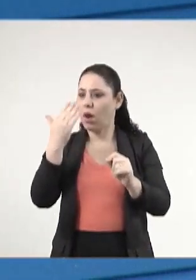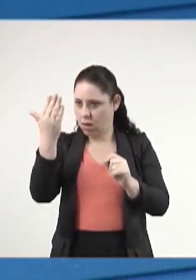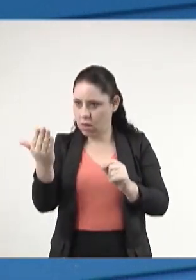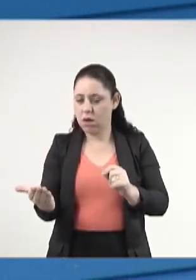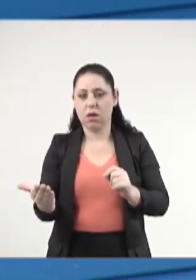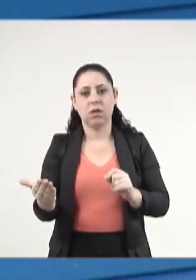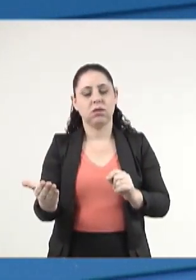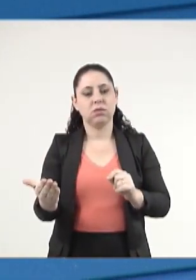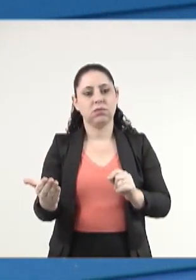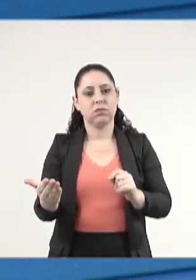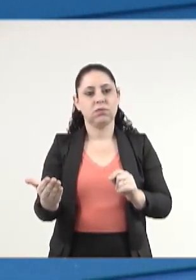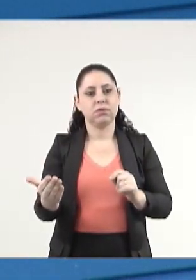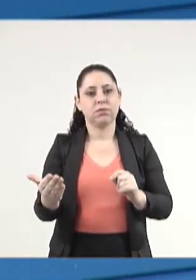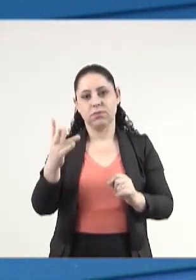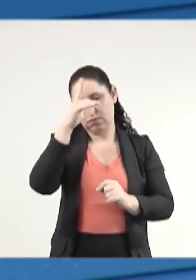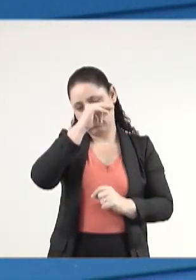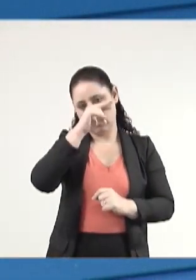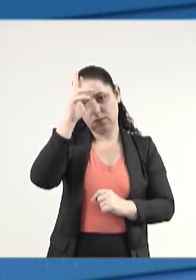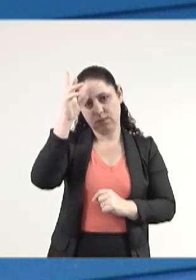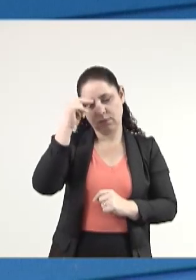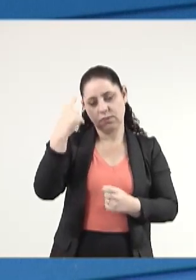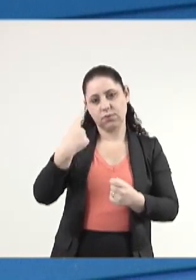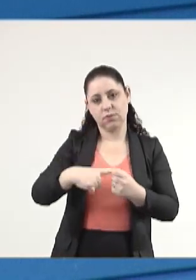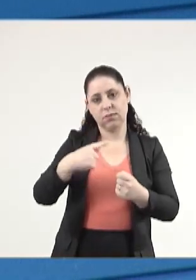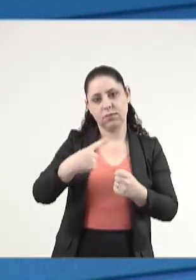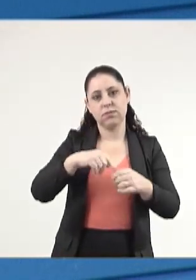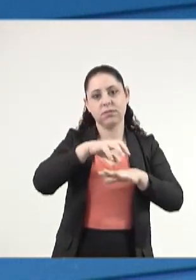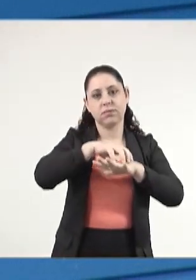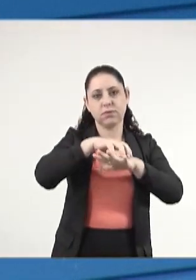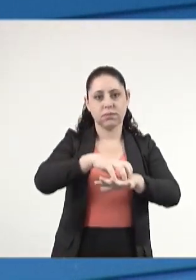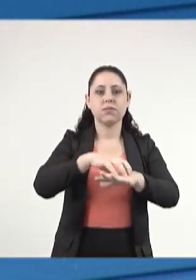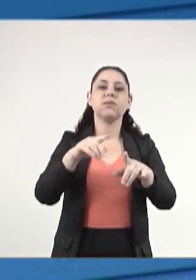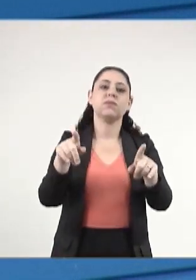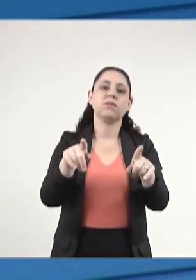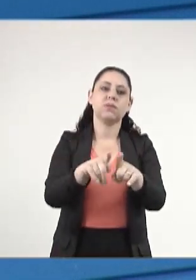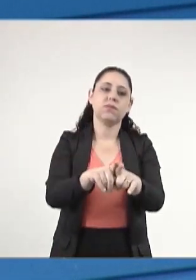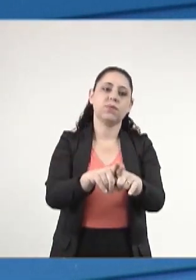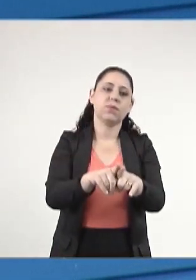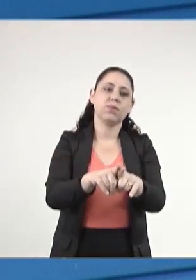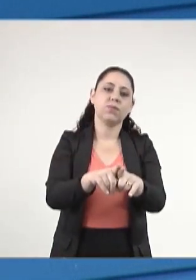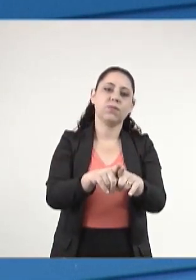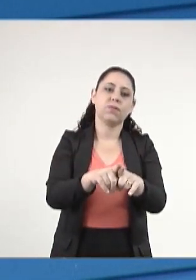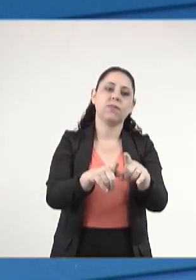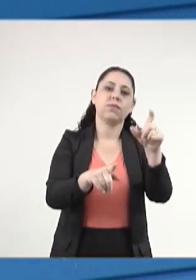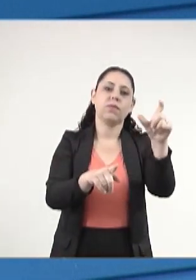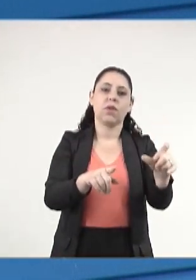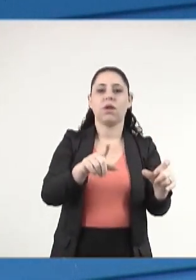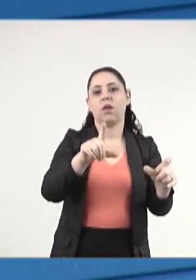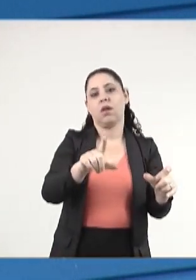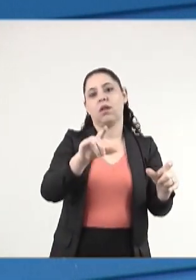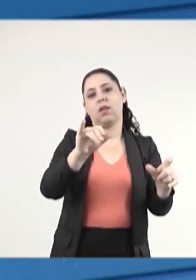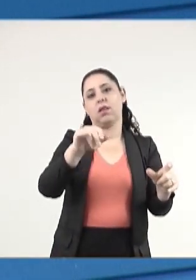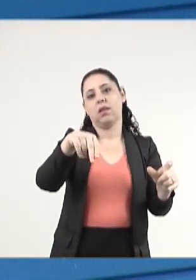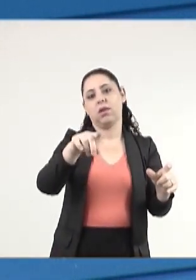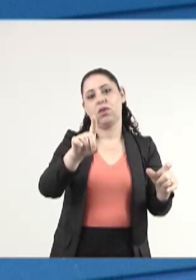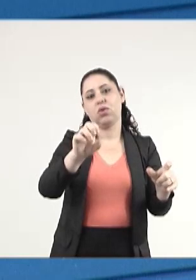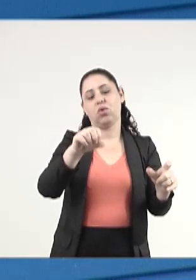pedido à prefeita municipal de Naviraí e também ao senhor